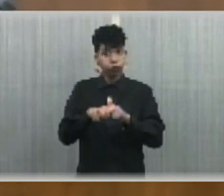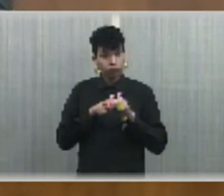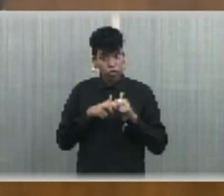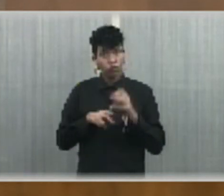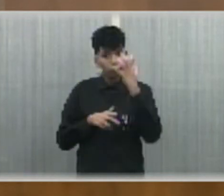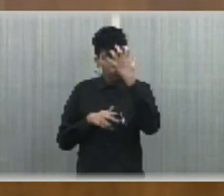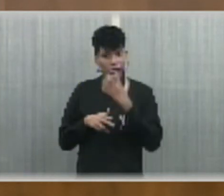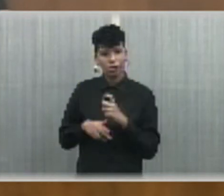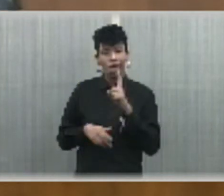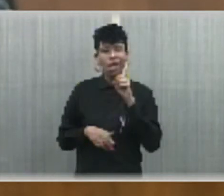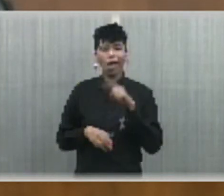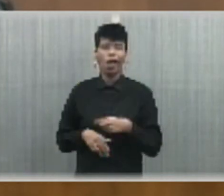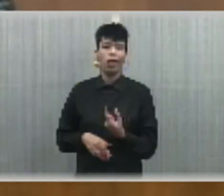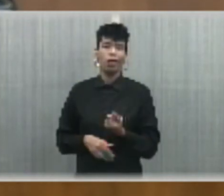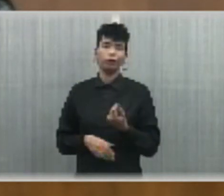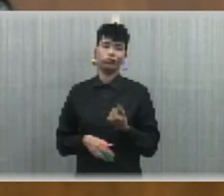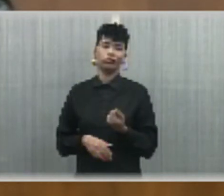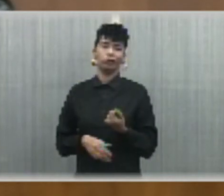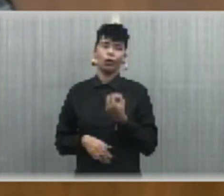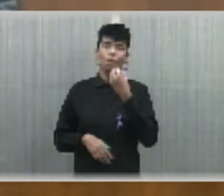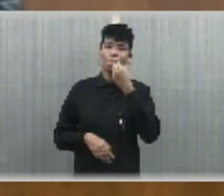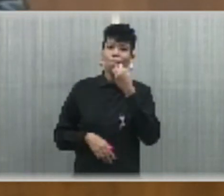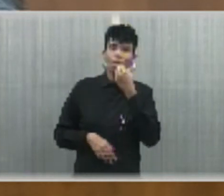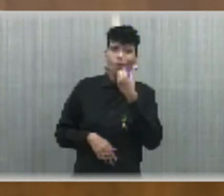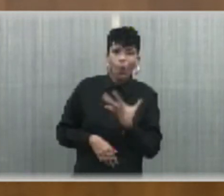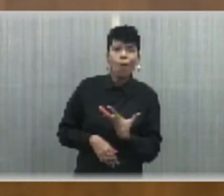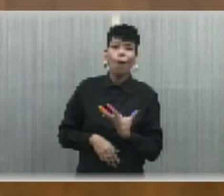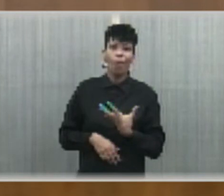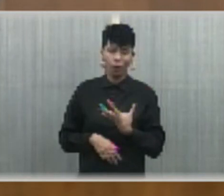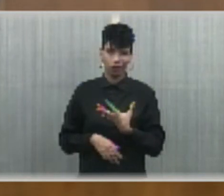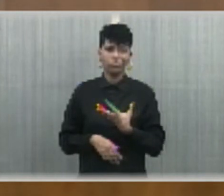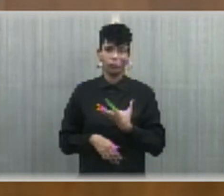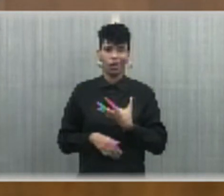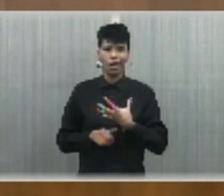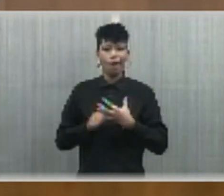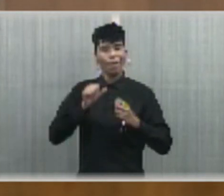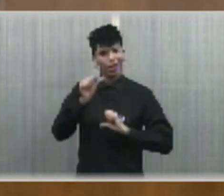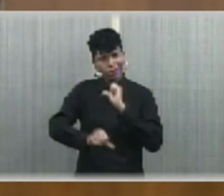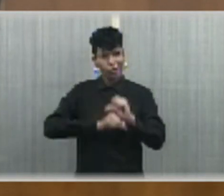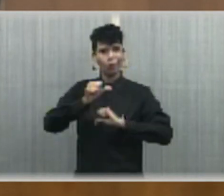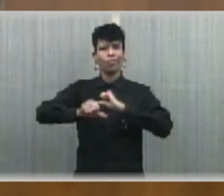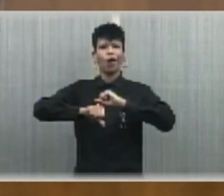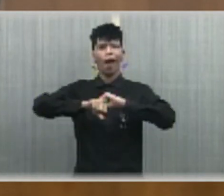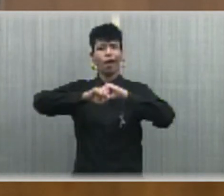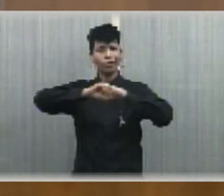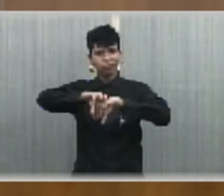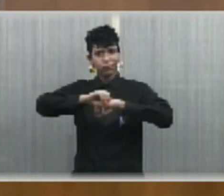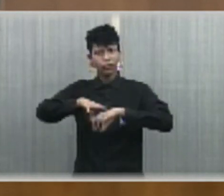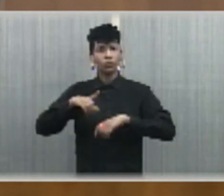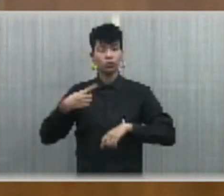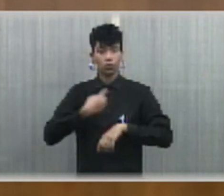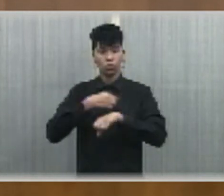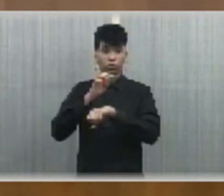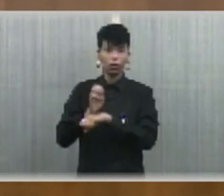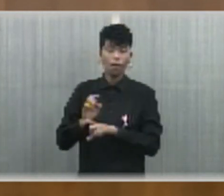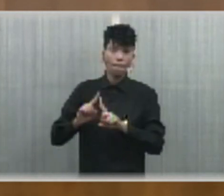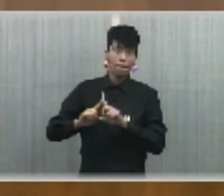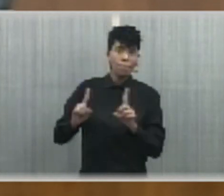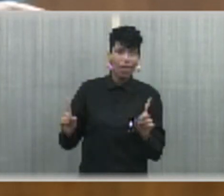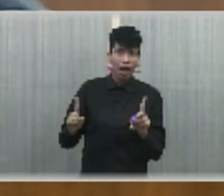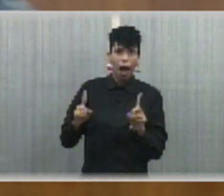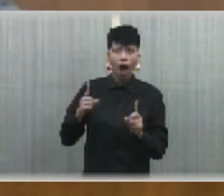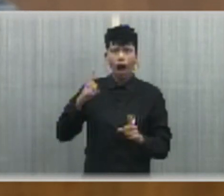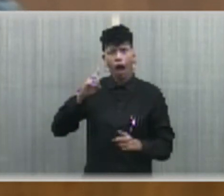era dinheiro mais do que suficiente para se revolucionar a educação do nosso Estado. Mas aí o governo